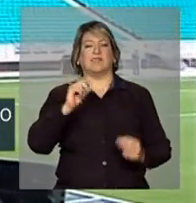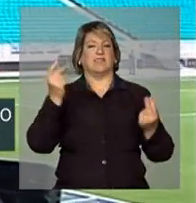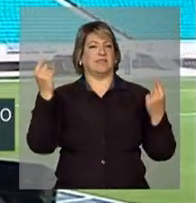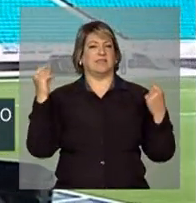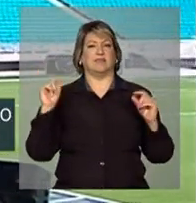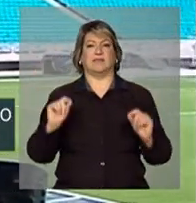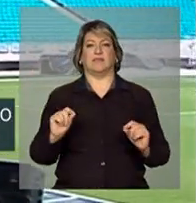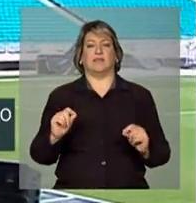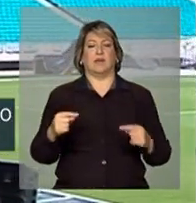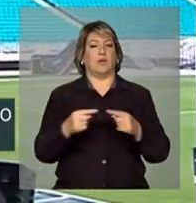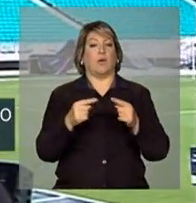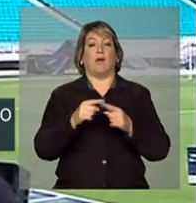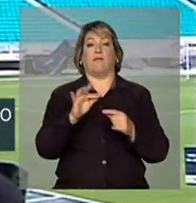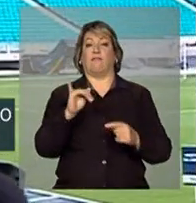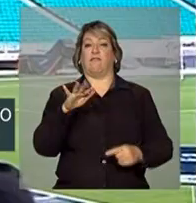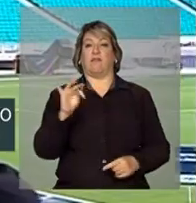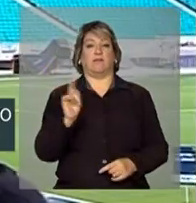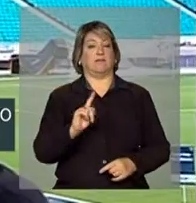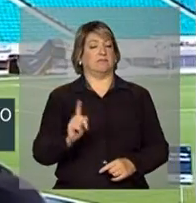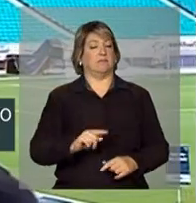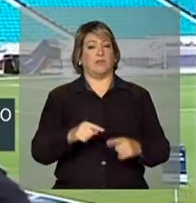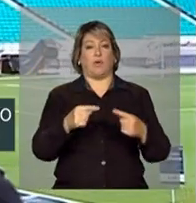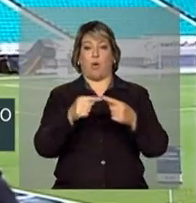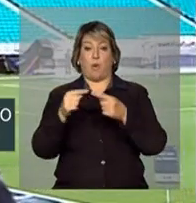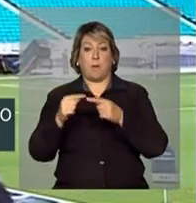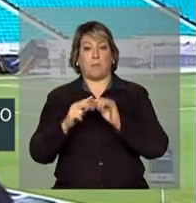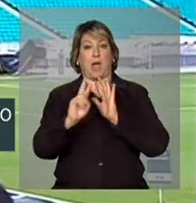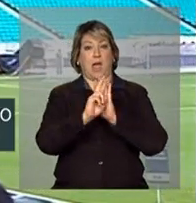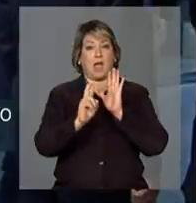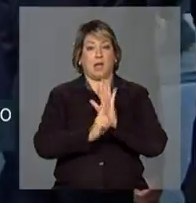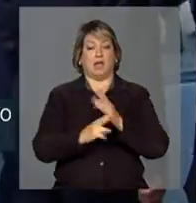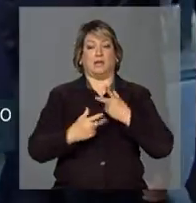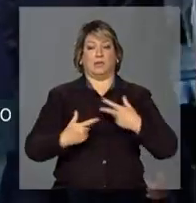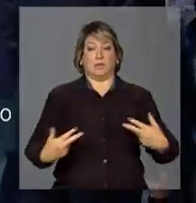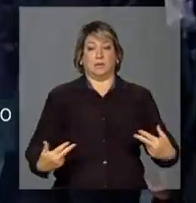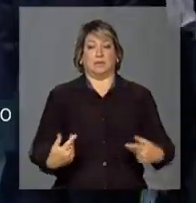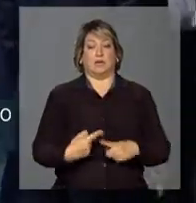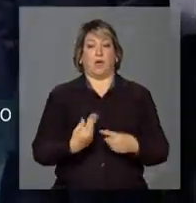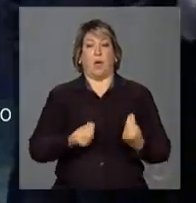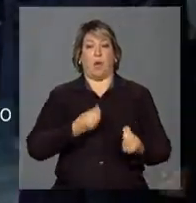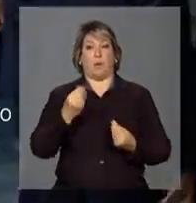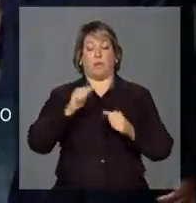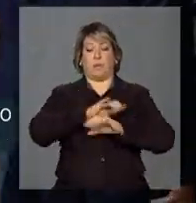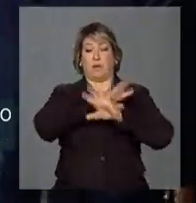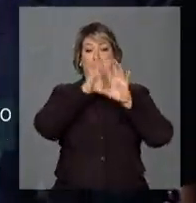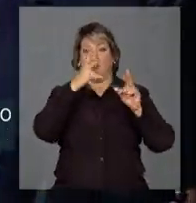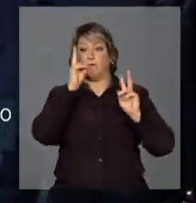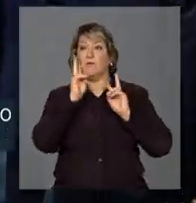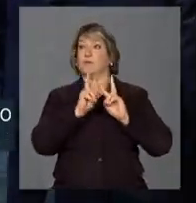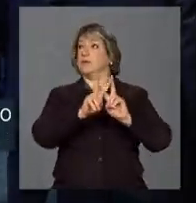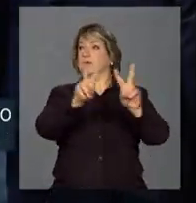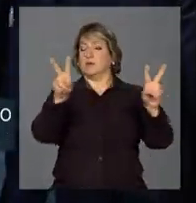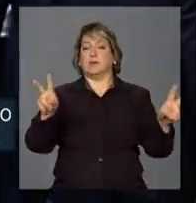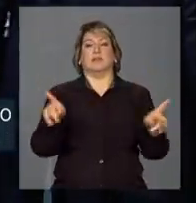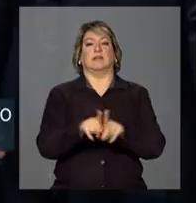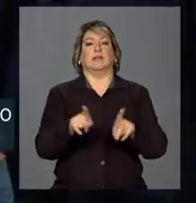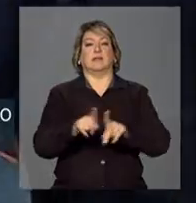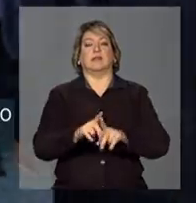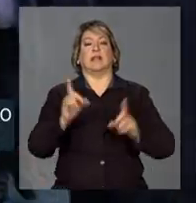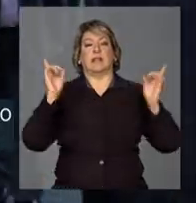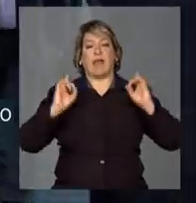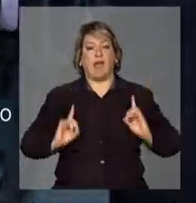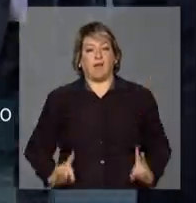às exigências da FIFA em diversos quesitos, como, por exemplo, visibilidade para o público,